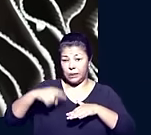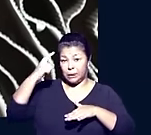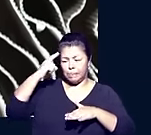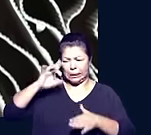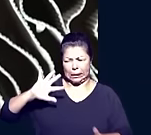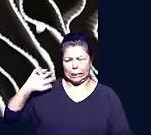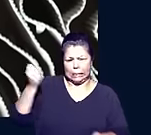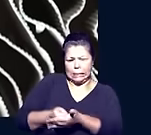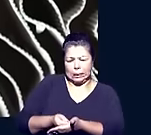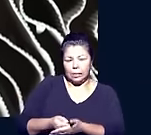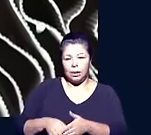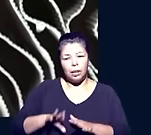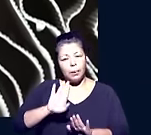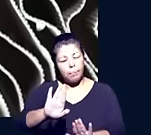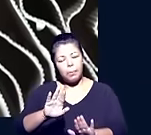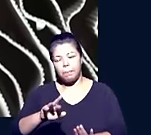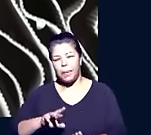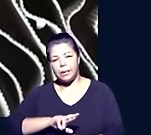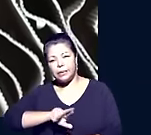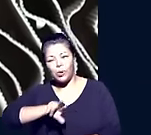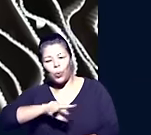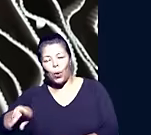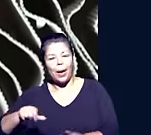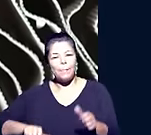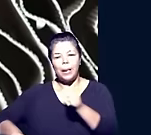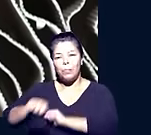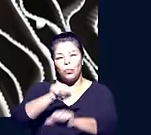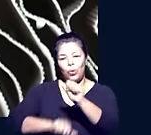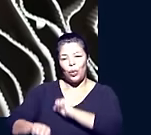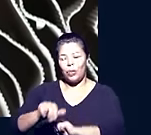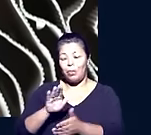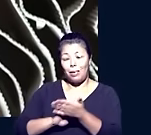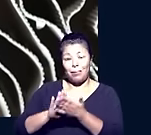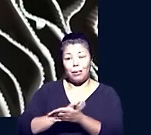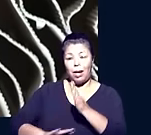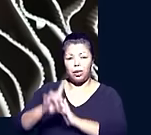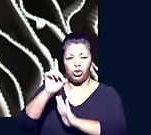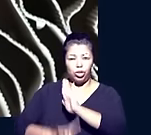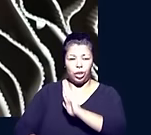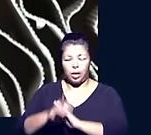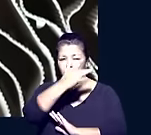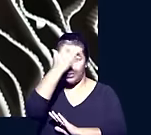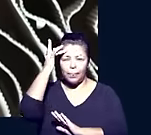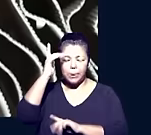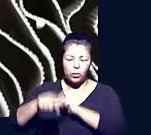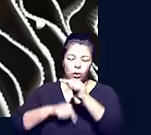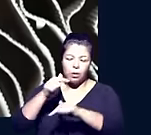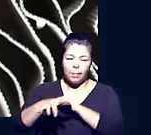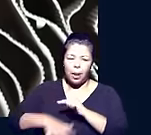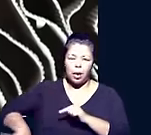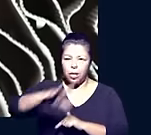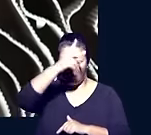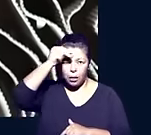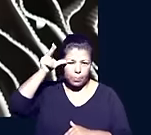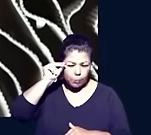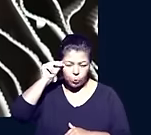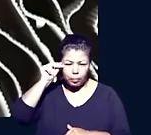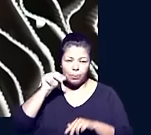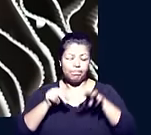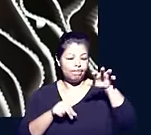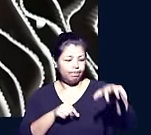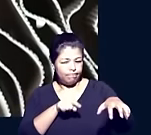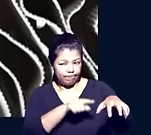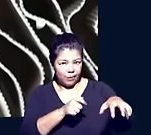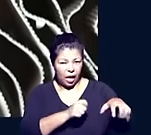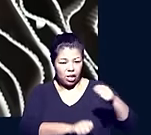mexe em nenhum direito adquirido de quem hoje está no serviço público nem na parte previdenciária nem na parte administrativa